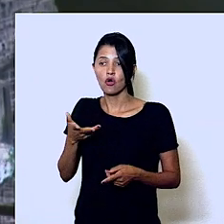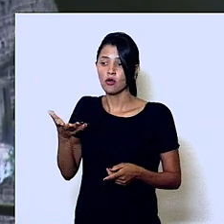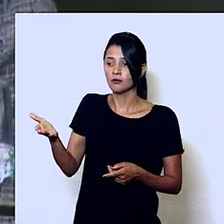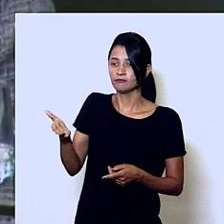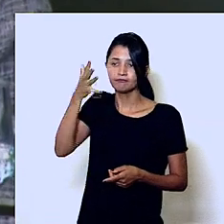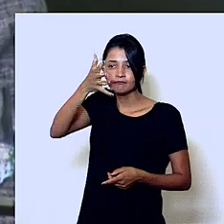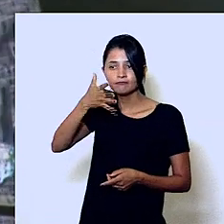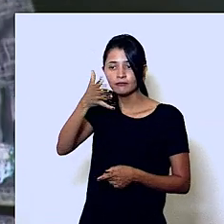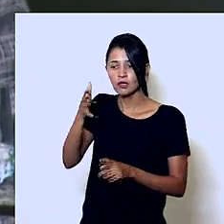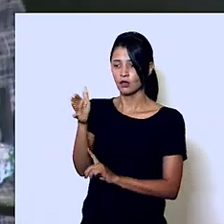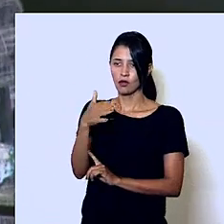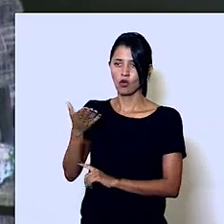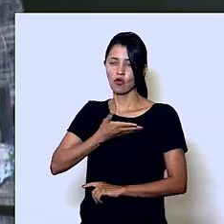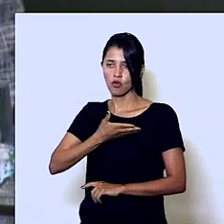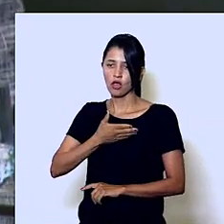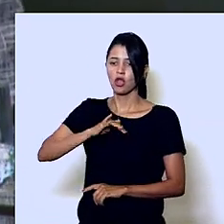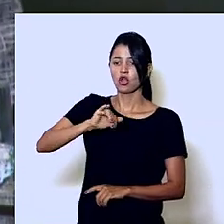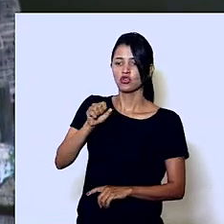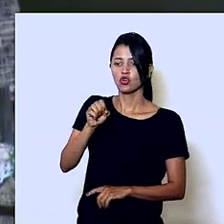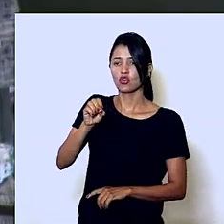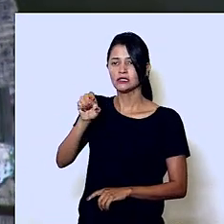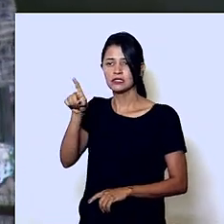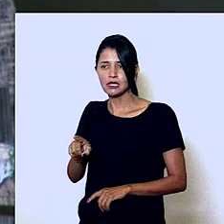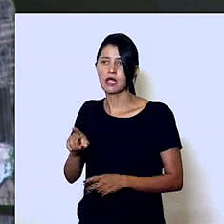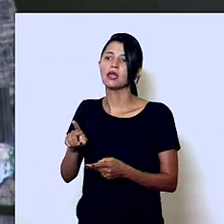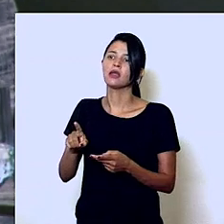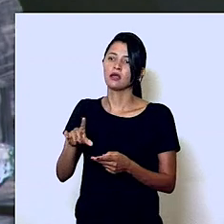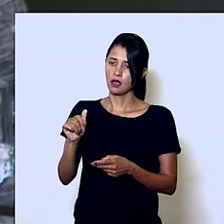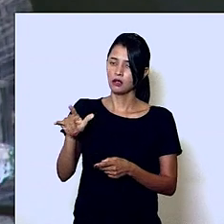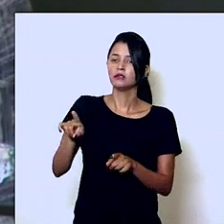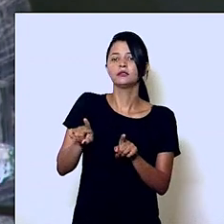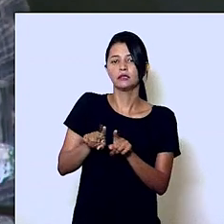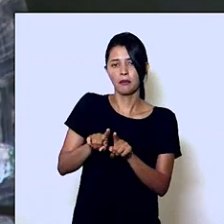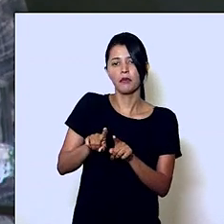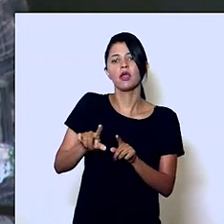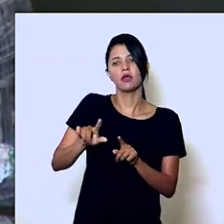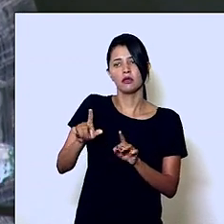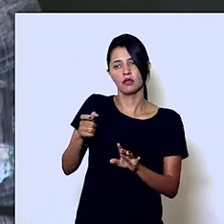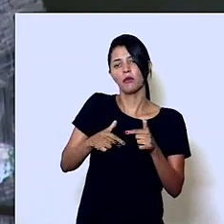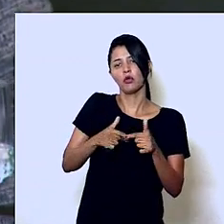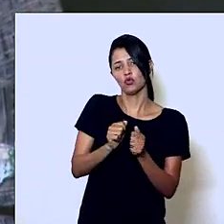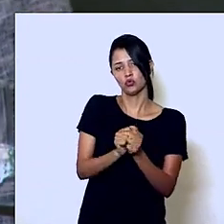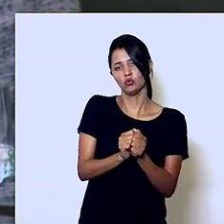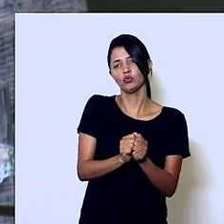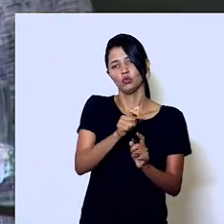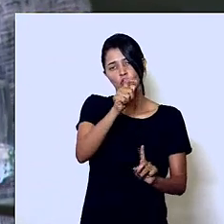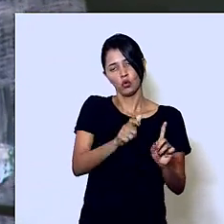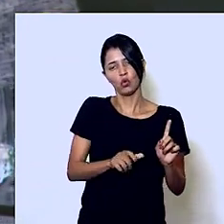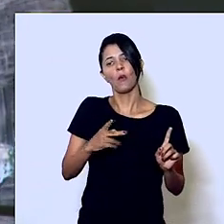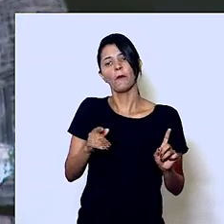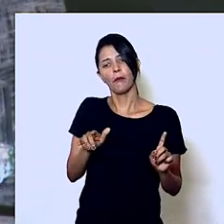embaixador José Carlos da Fonseca Júnior, também ex-colaborador do embaixador Paulo Tarso. Obrigado,